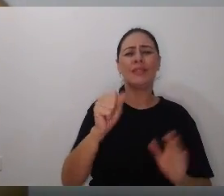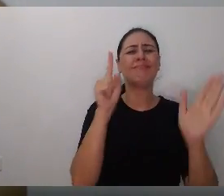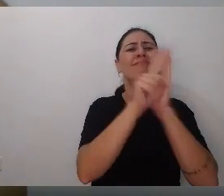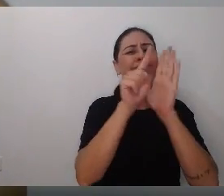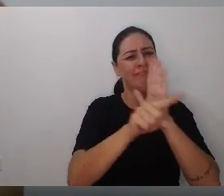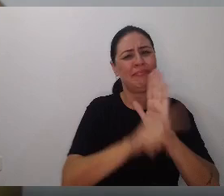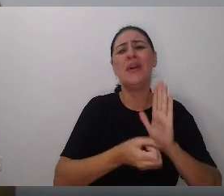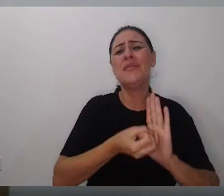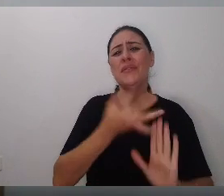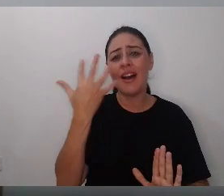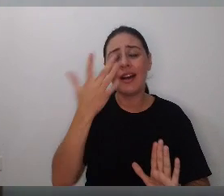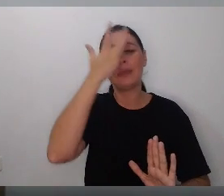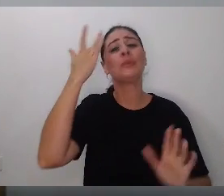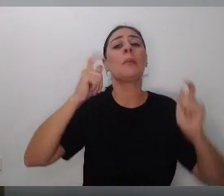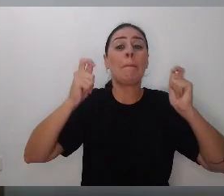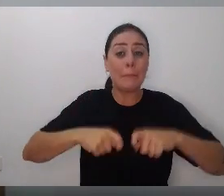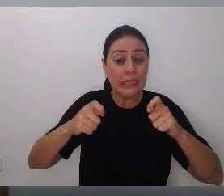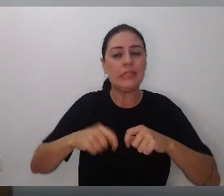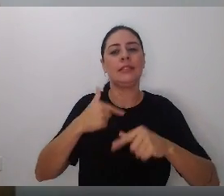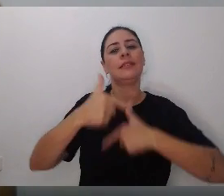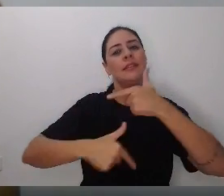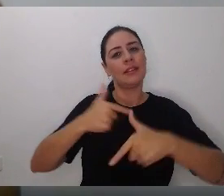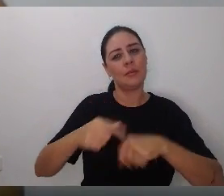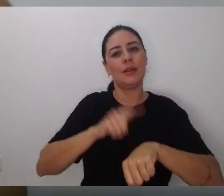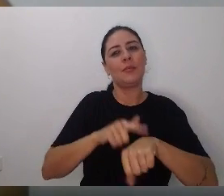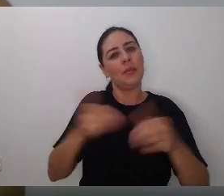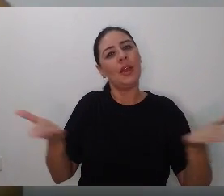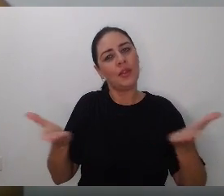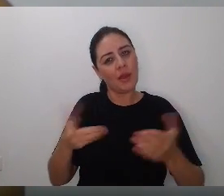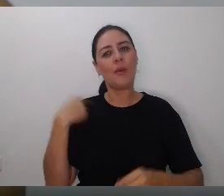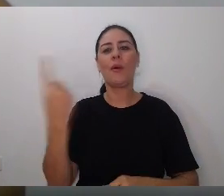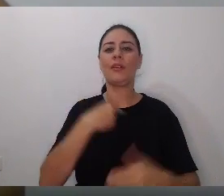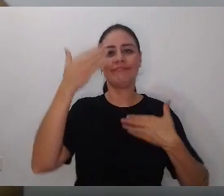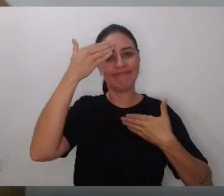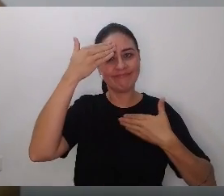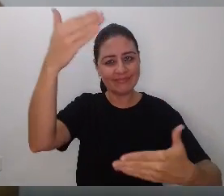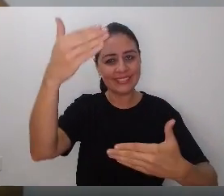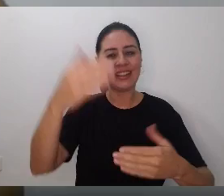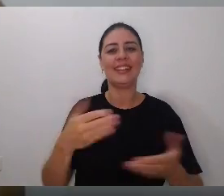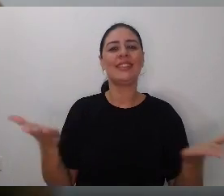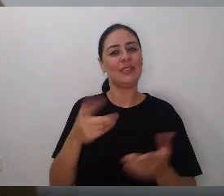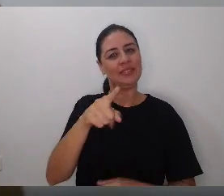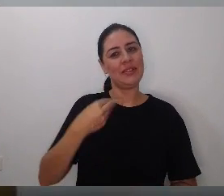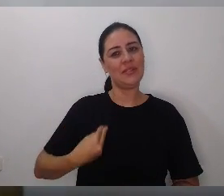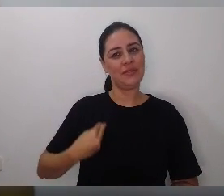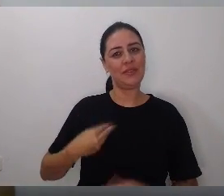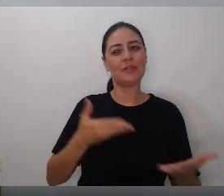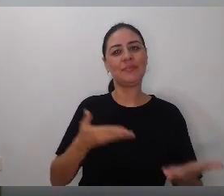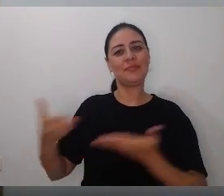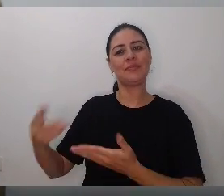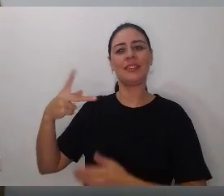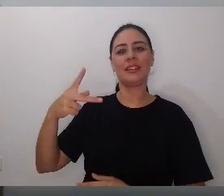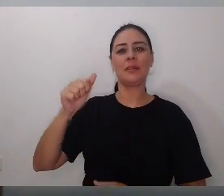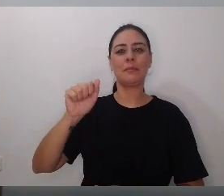Luísa, muita pergunta. As pessoas estão precisando desse teu trabalho no momento e a gente agradece de você estar aqui. Eu